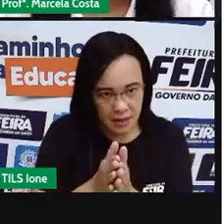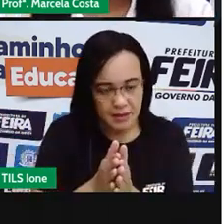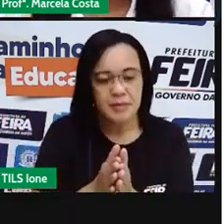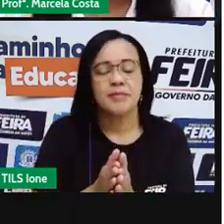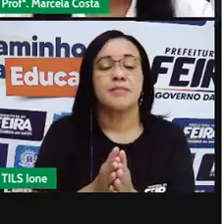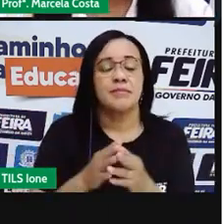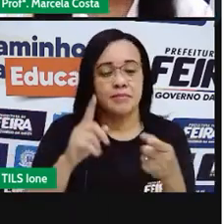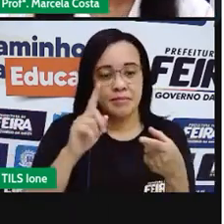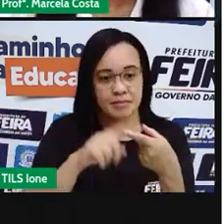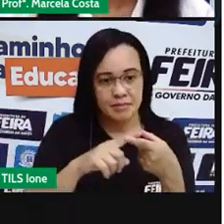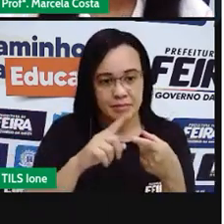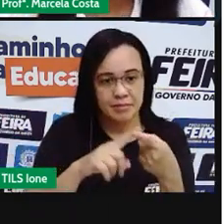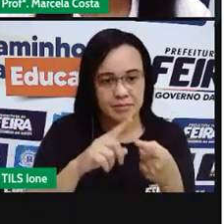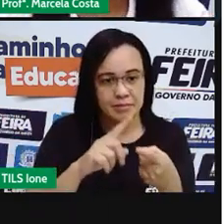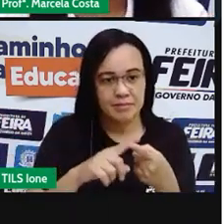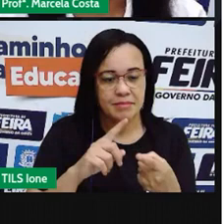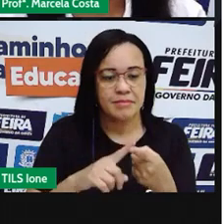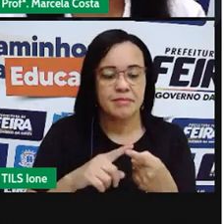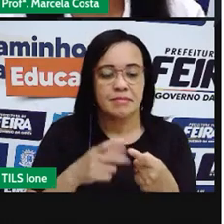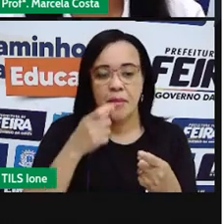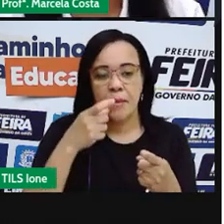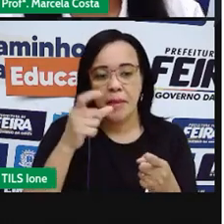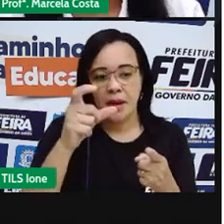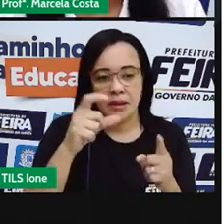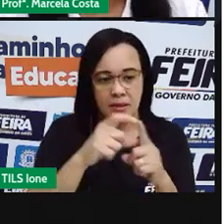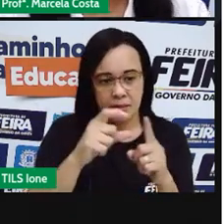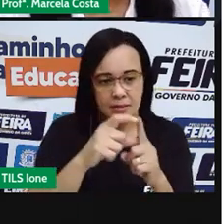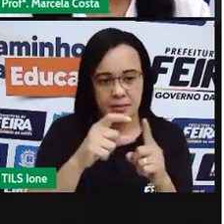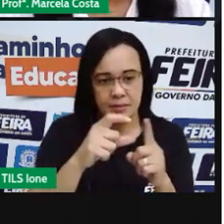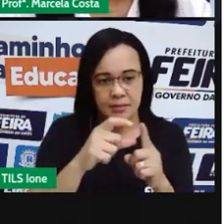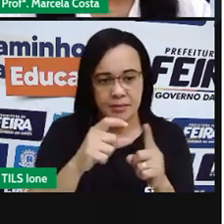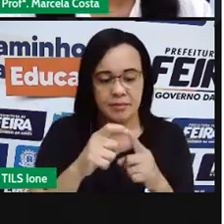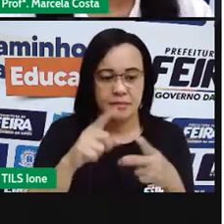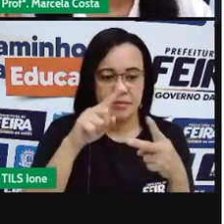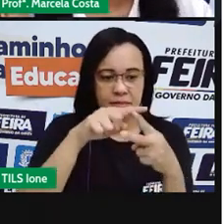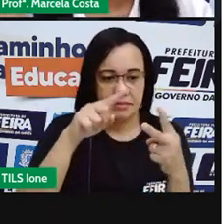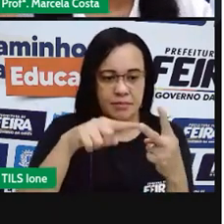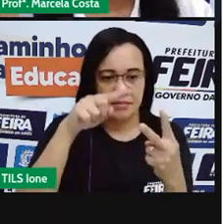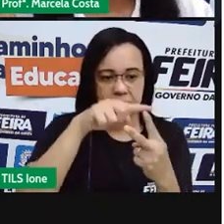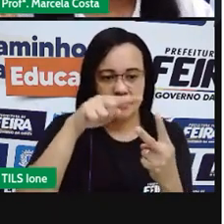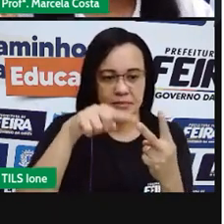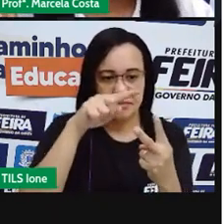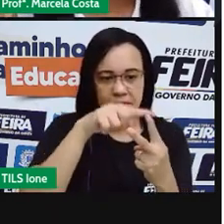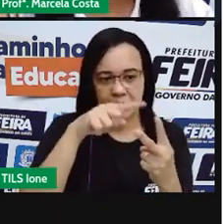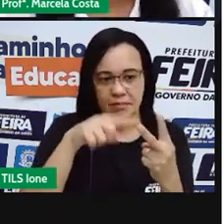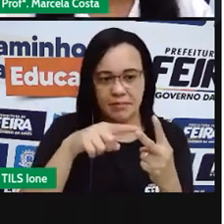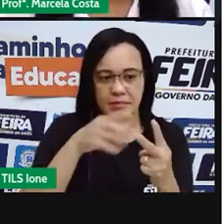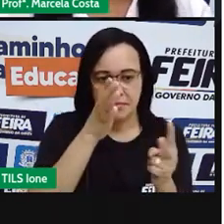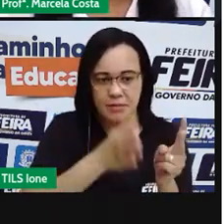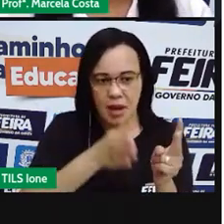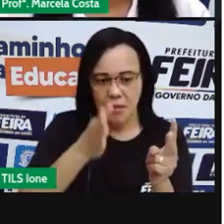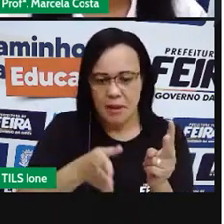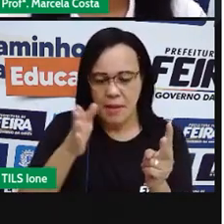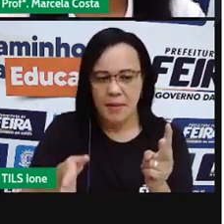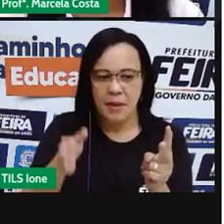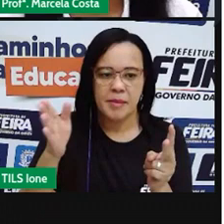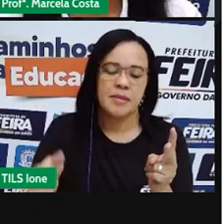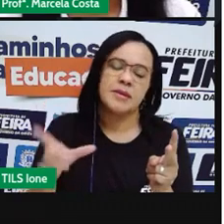Onça. É uma palavra que vai ter duas